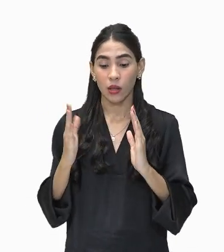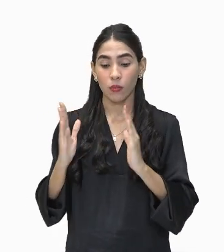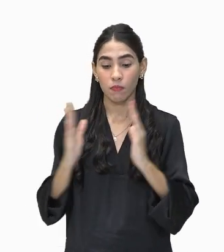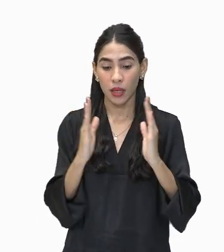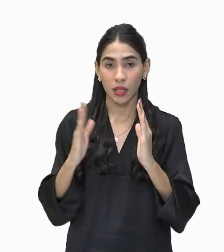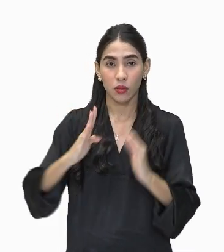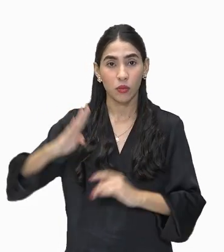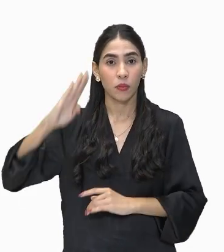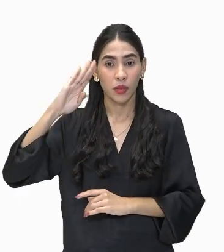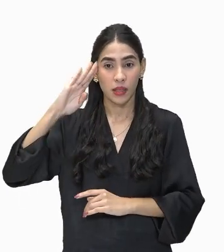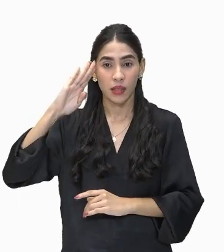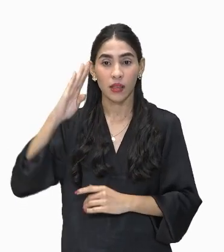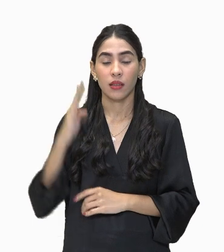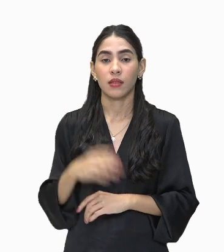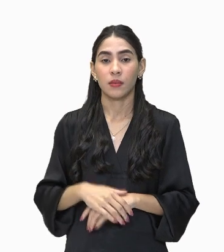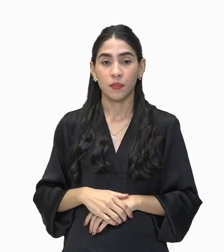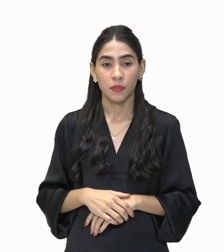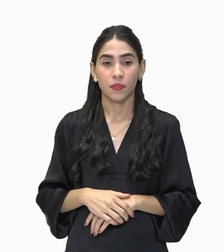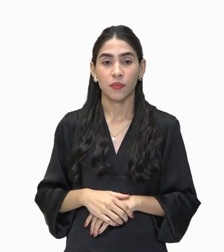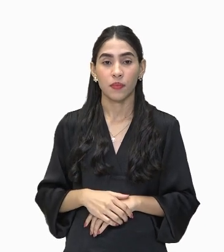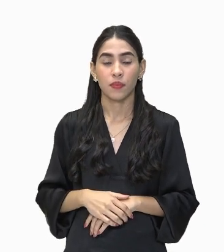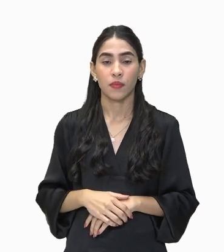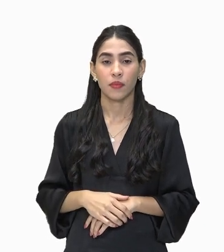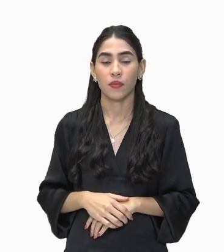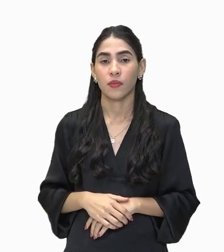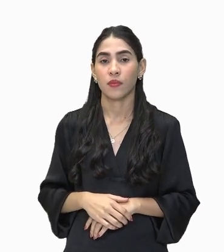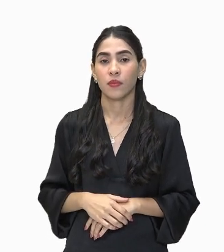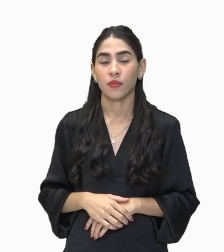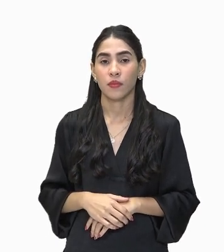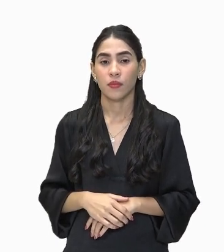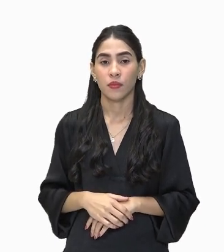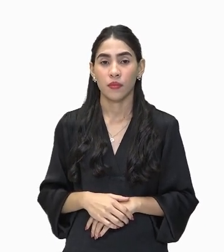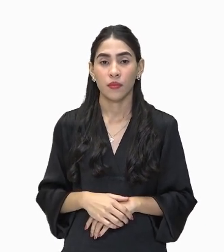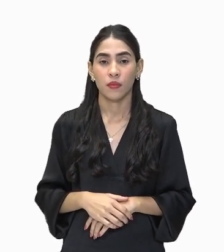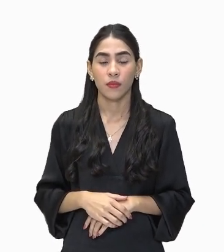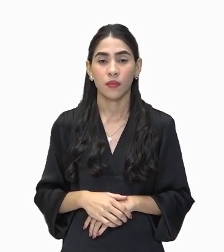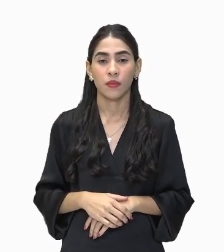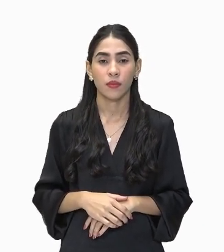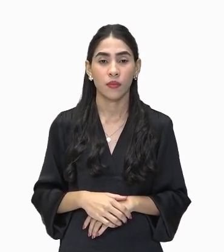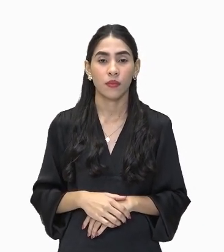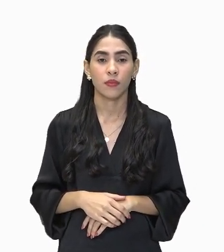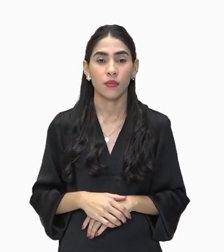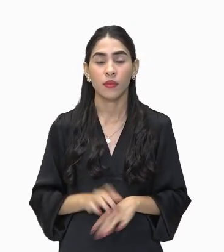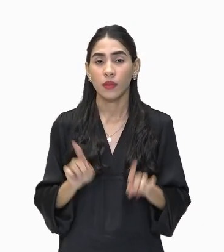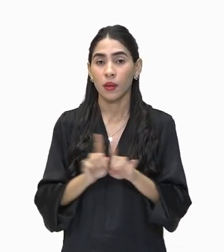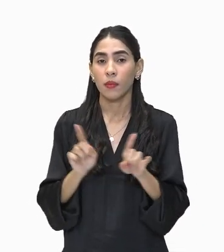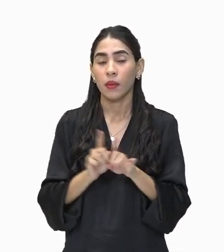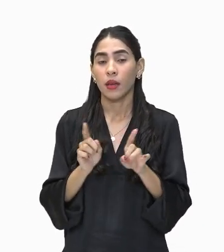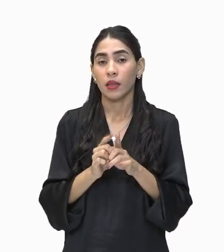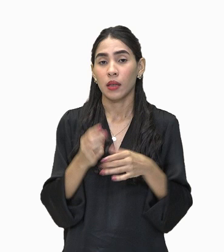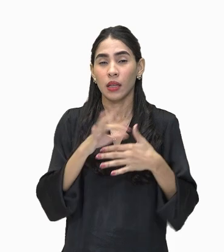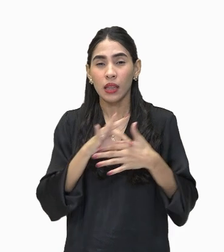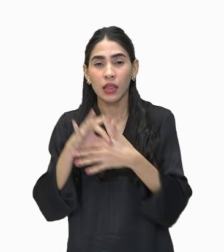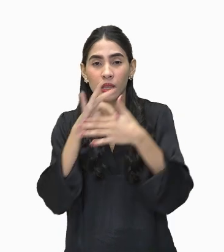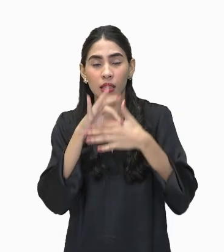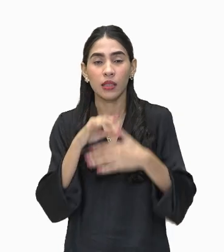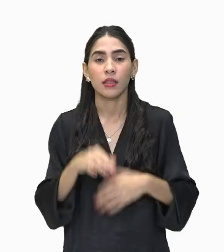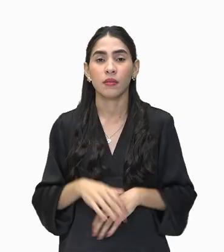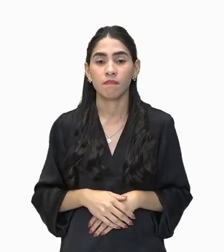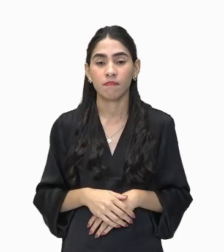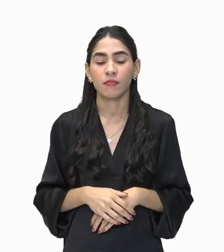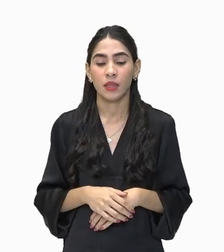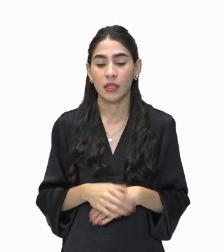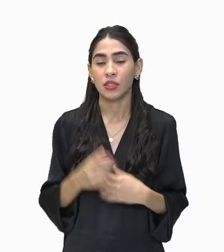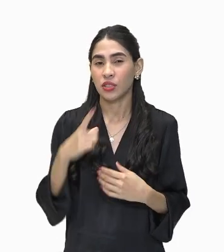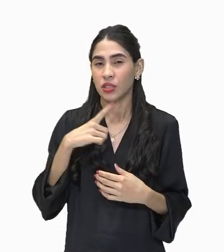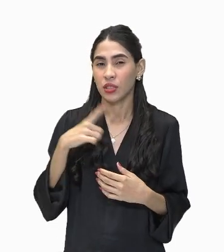durante a ditadura, né, de compra dos pequenos proprietários, foram forçados,